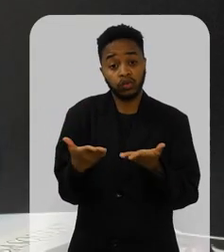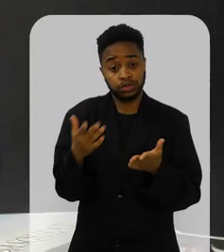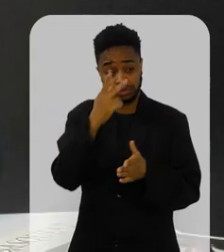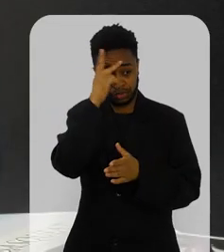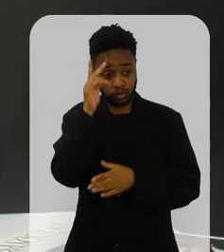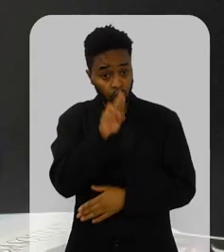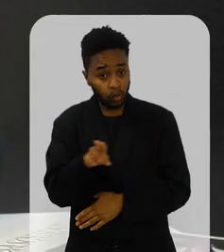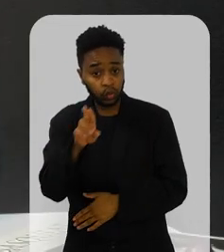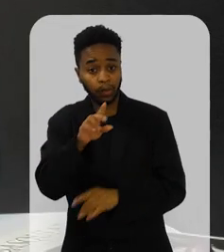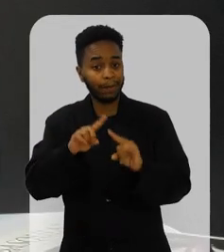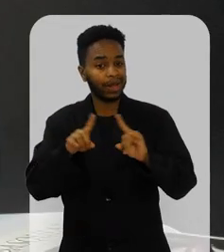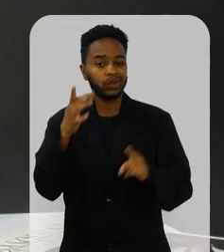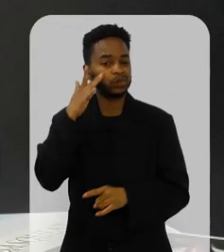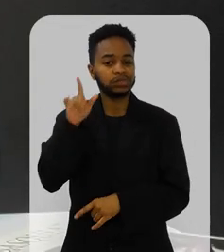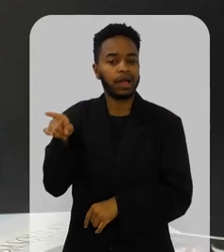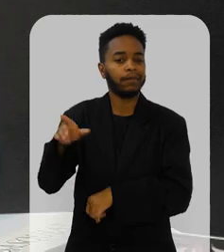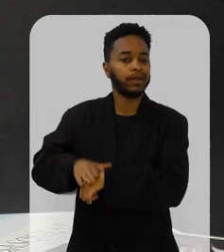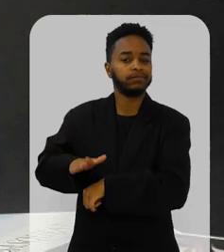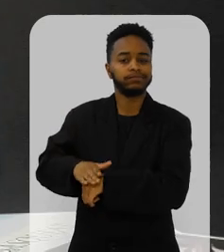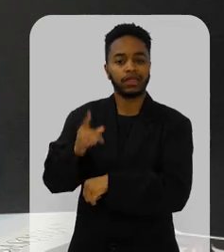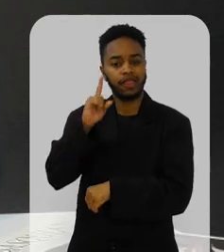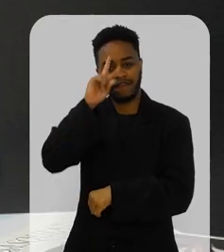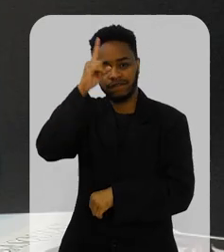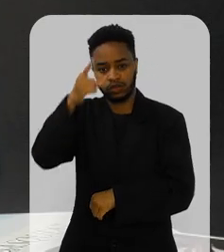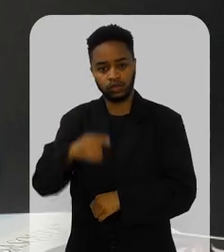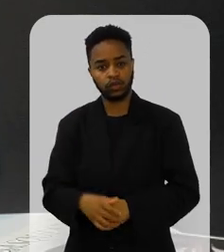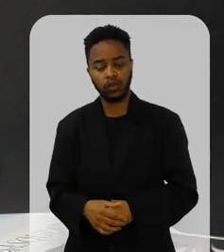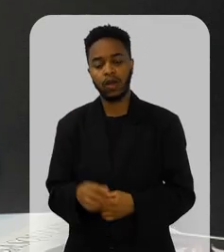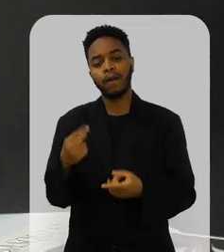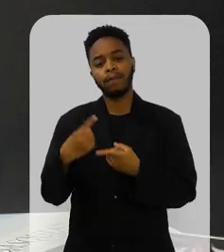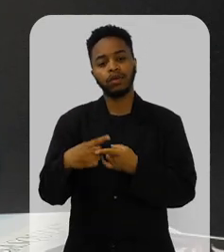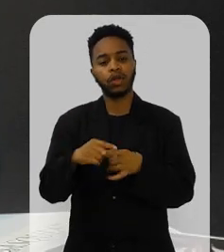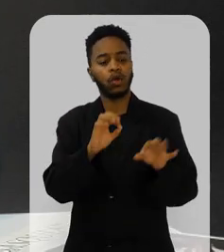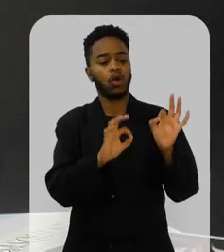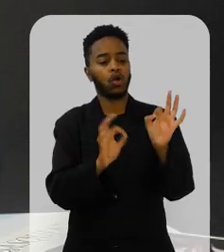né, tem o dedo do João. Né? O gigantismo de